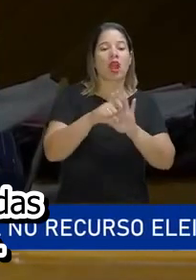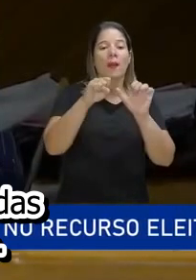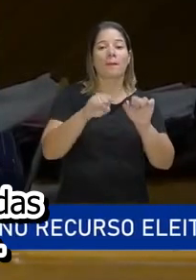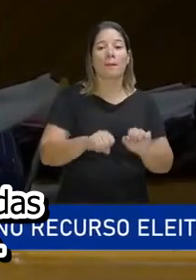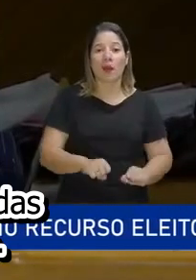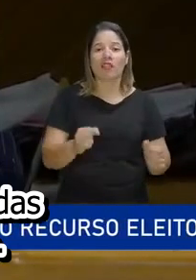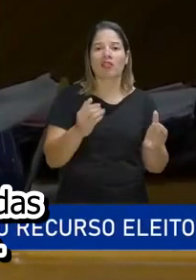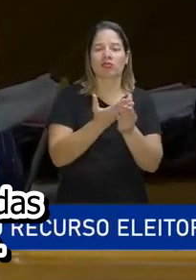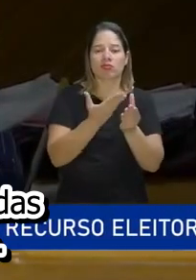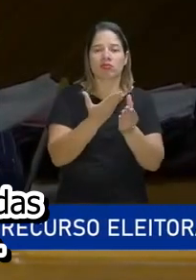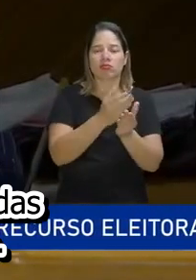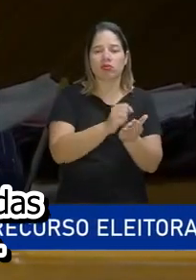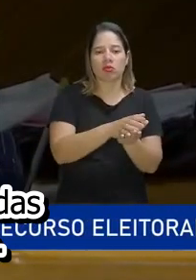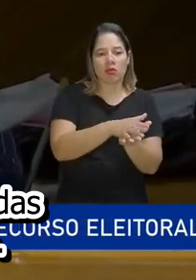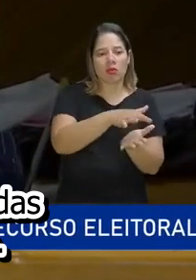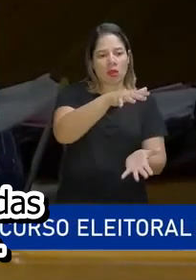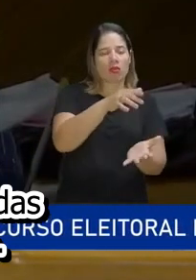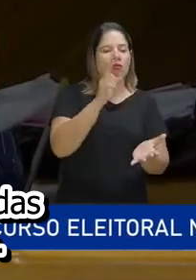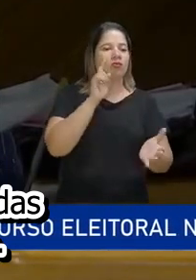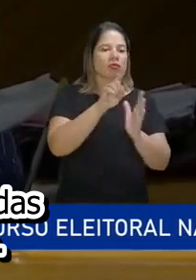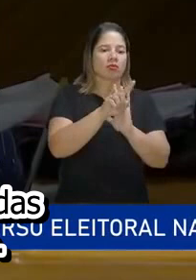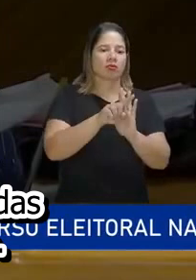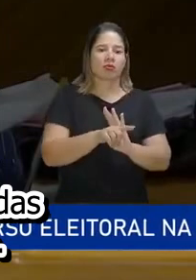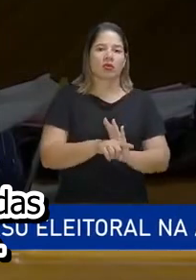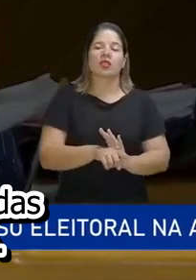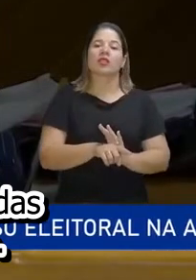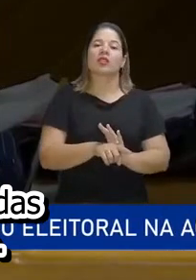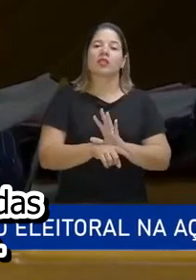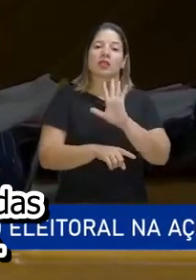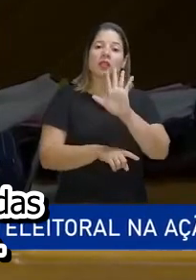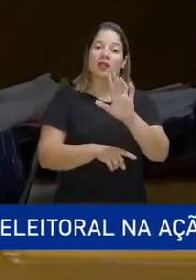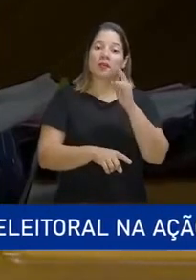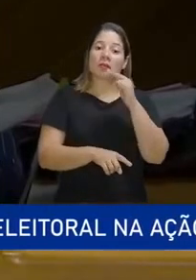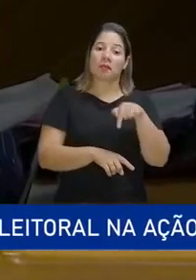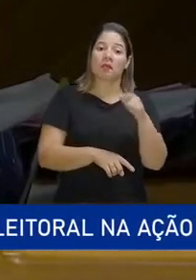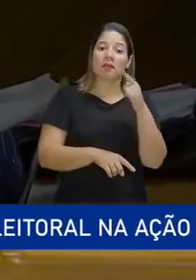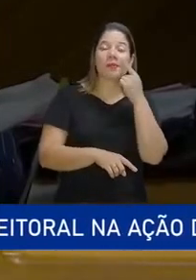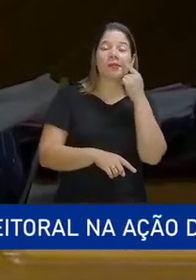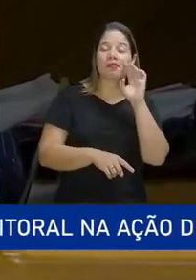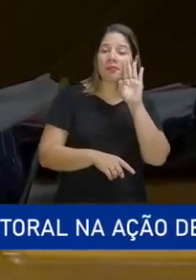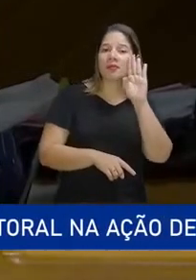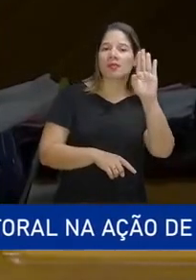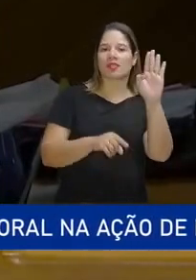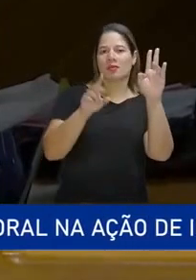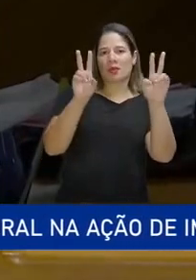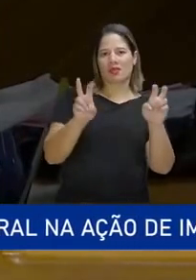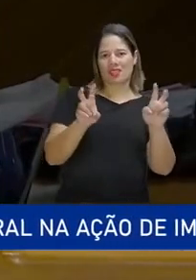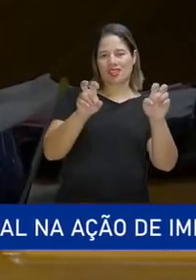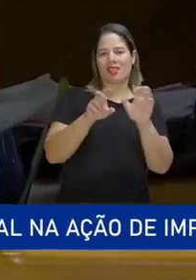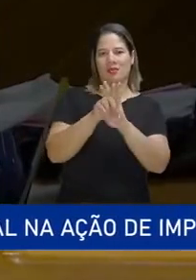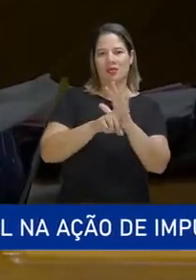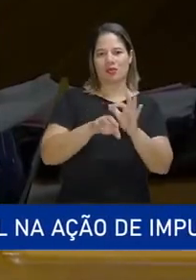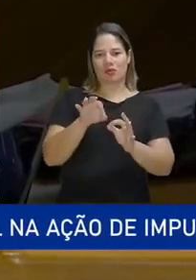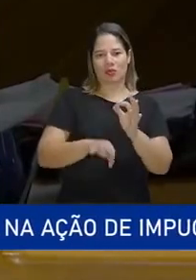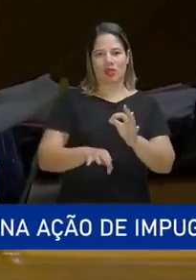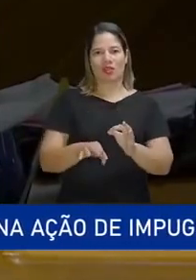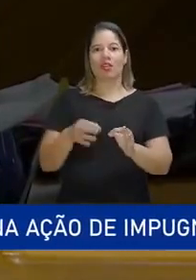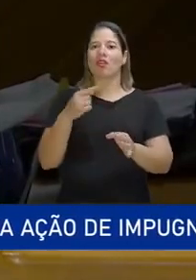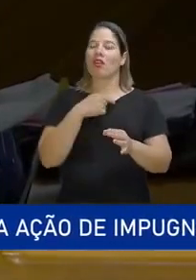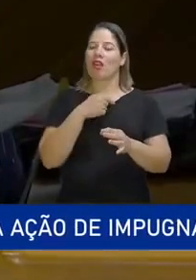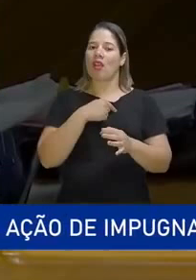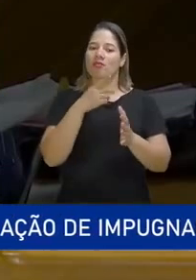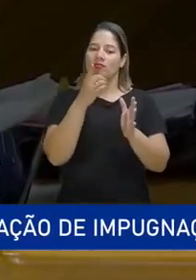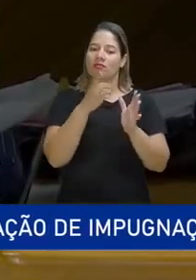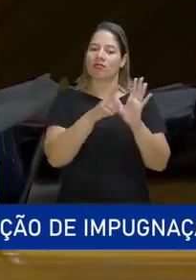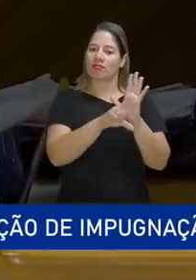juntadas pela parte é matéria a ser apreciada no mérito. Por essas razões, eu também rejeito esta preliminar.